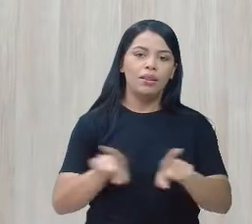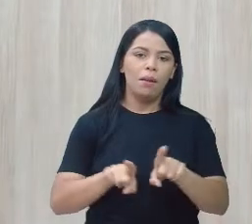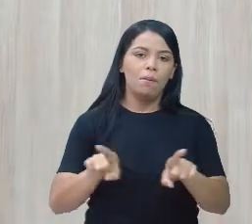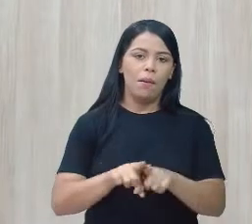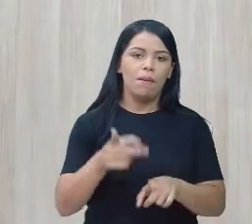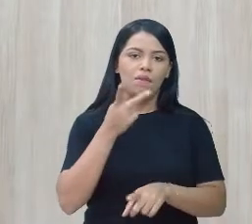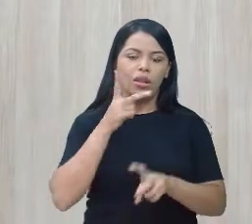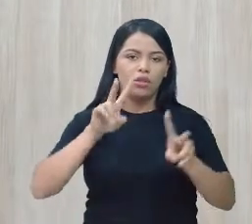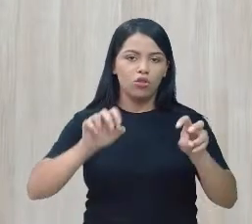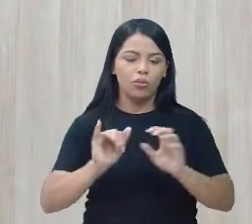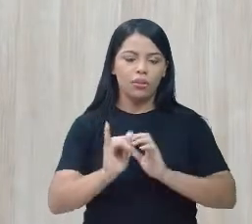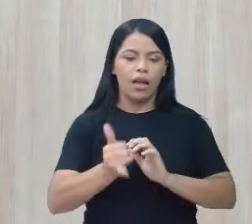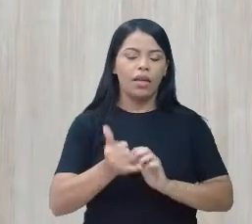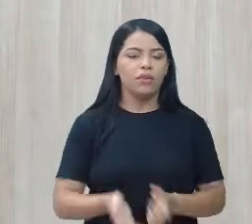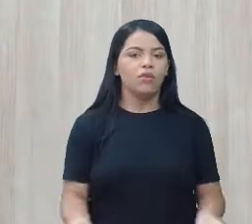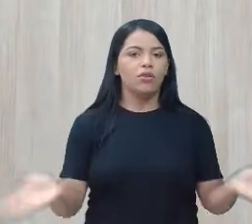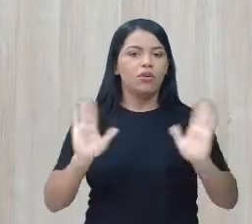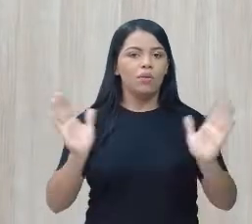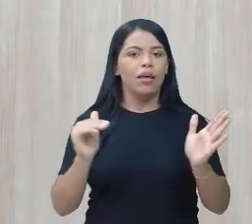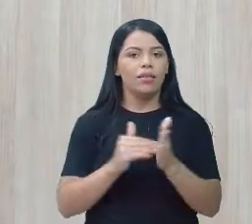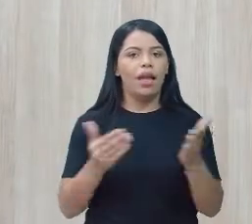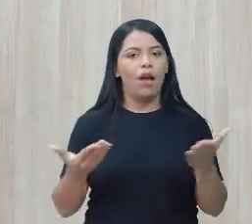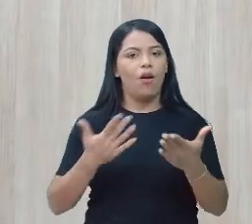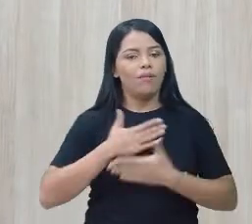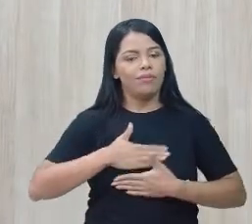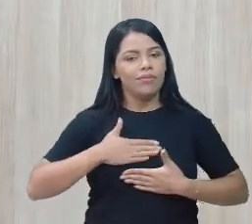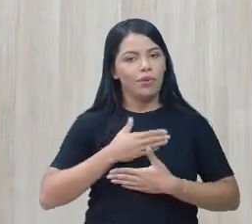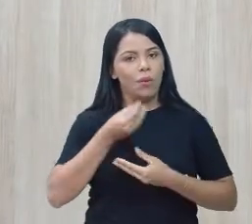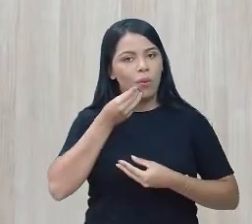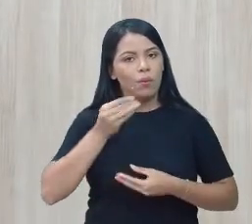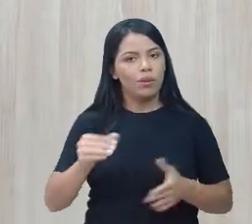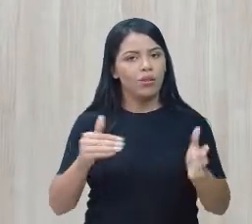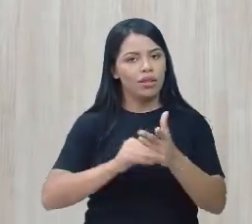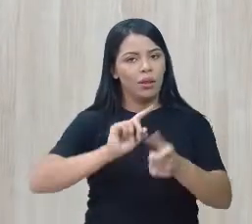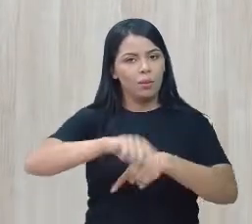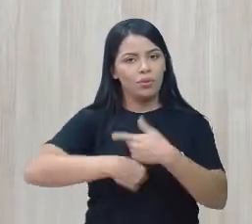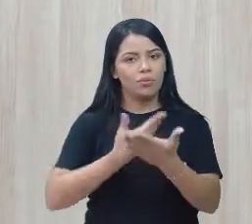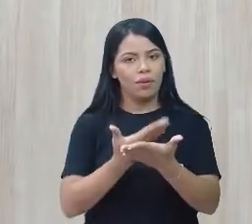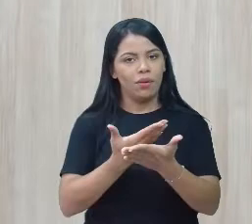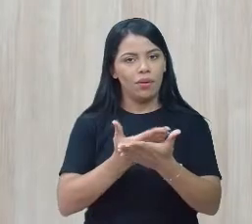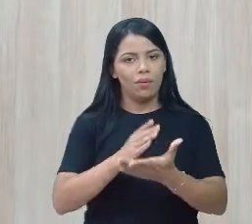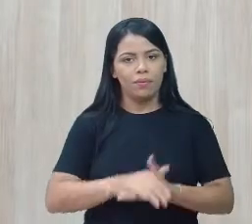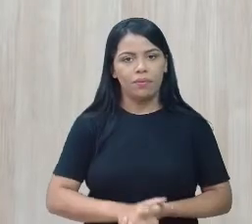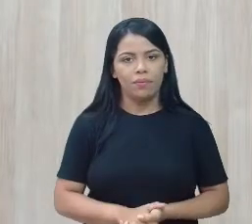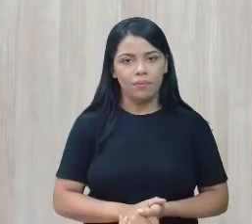narrativa, tá certo? Eu me despeço por aqui. Uma alegria como sempre, um cheiro e até a próxima aula.